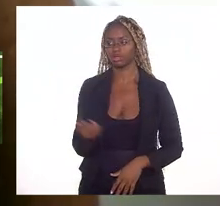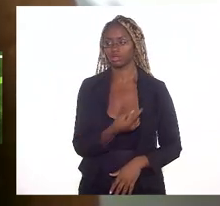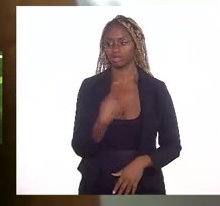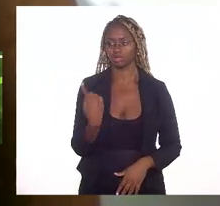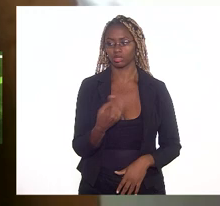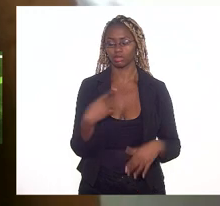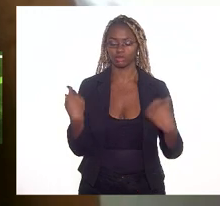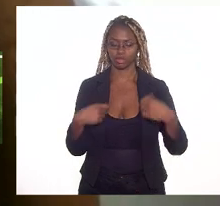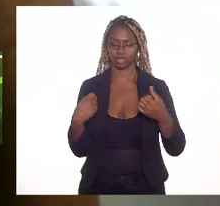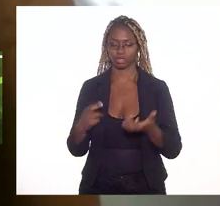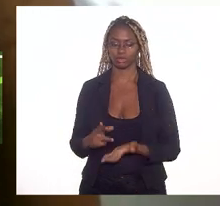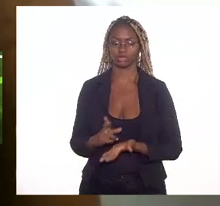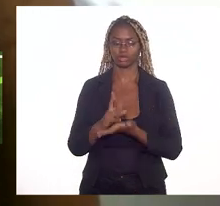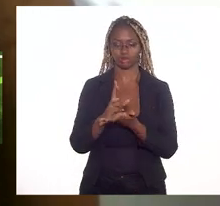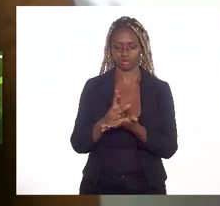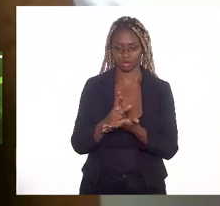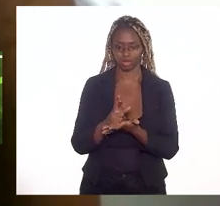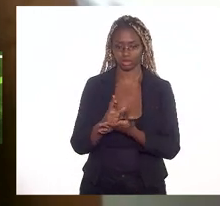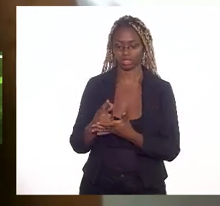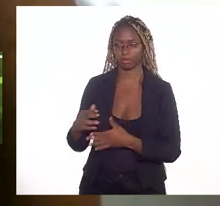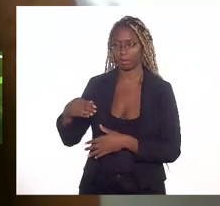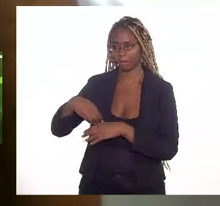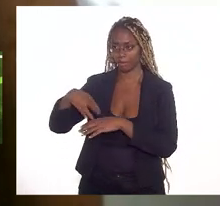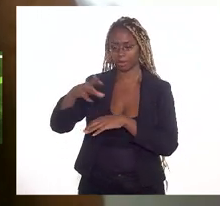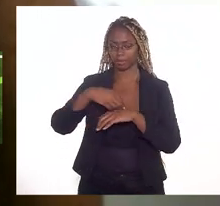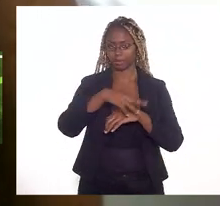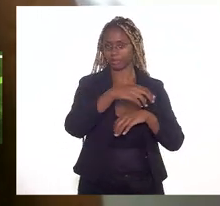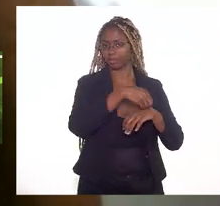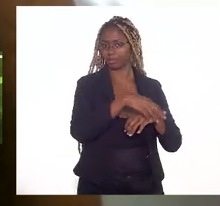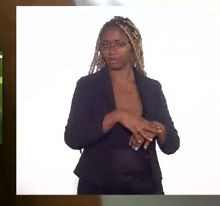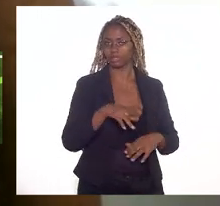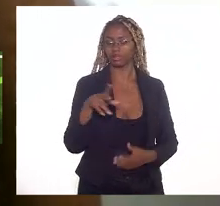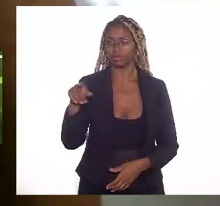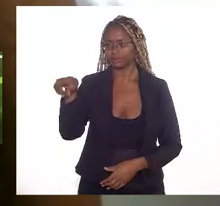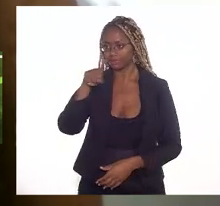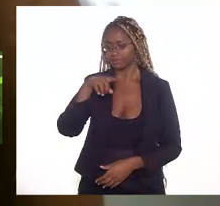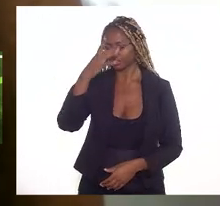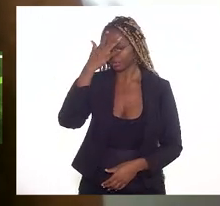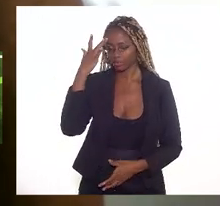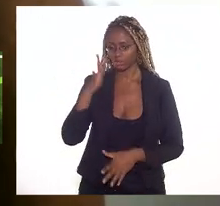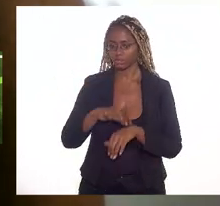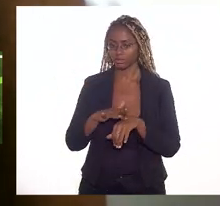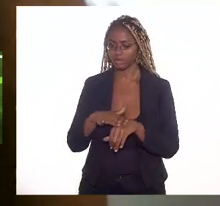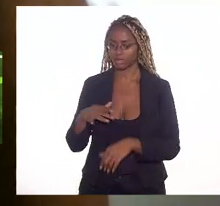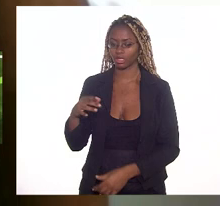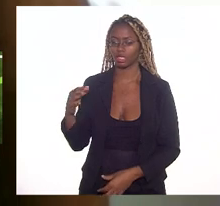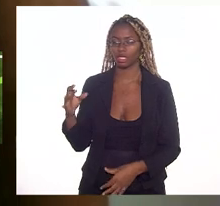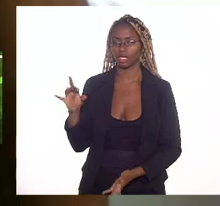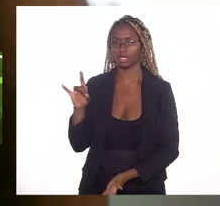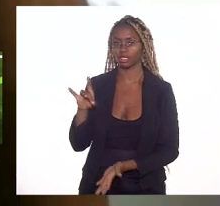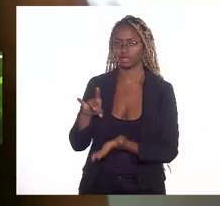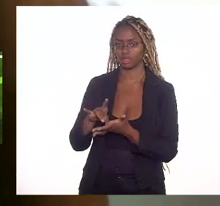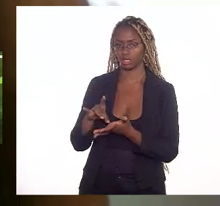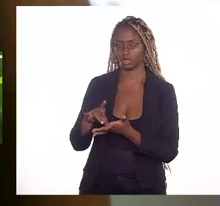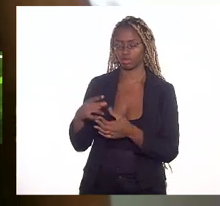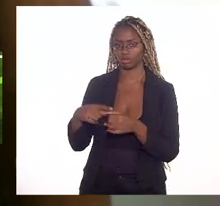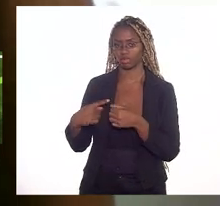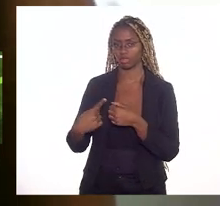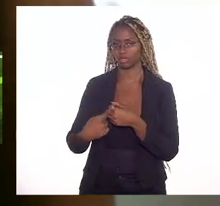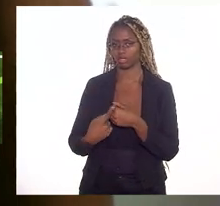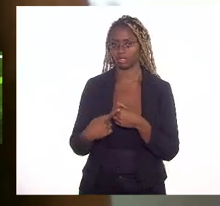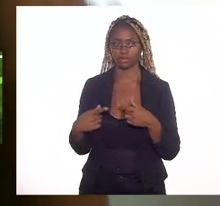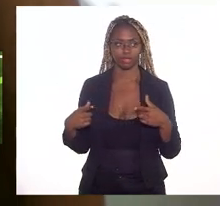precisamos das referências para encaminhar esses pacientes. A realidade dos municípios foi bem colocado aí pela doutora Fernanda,